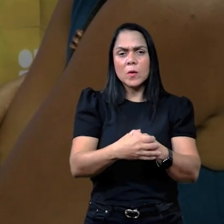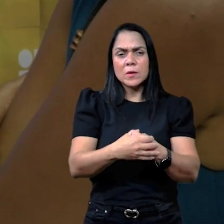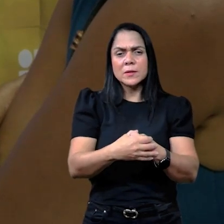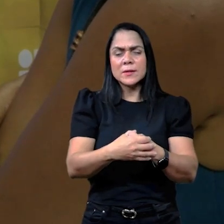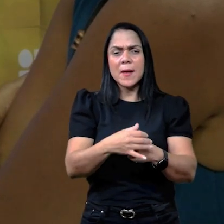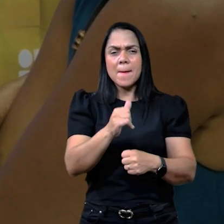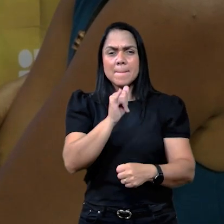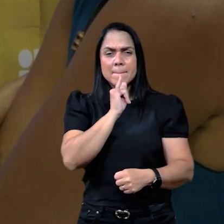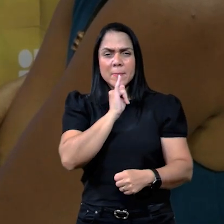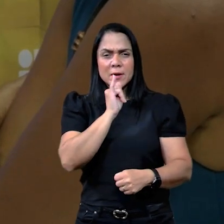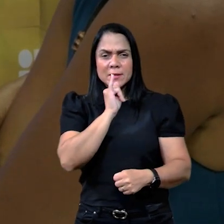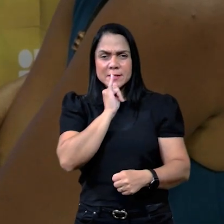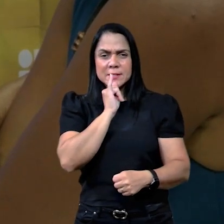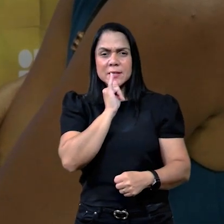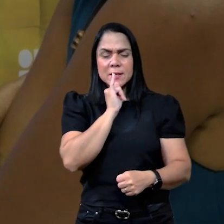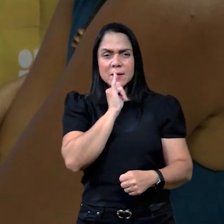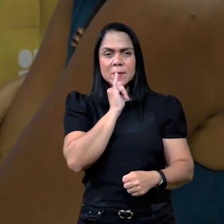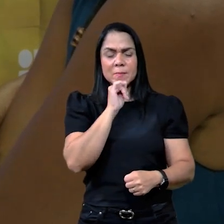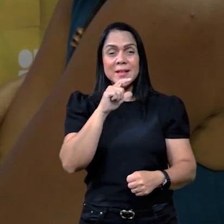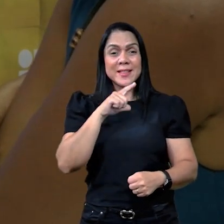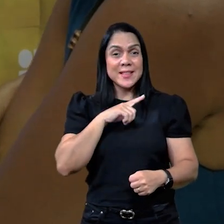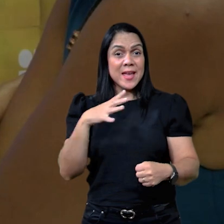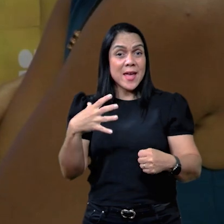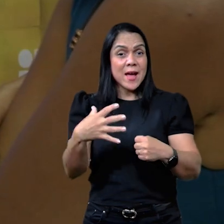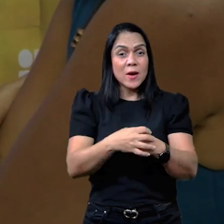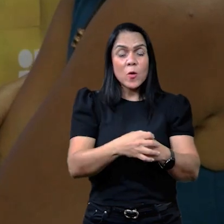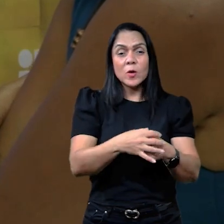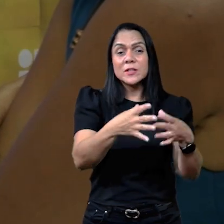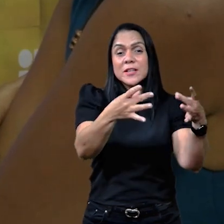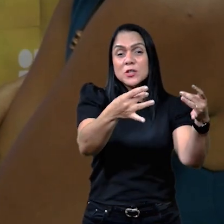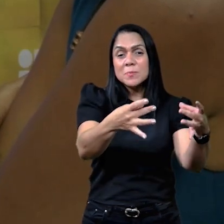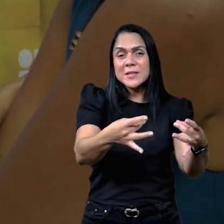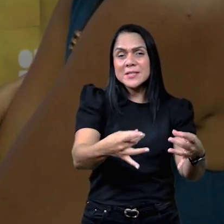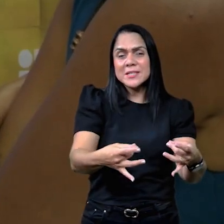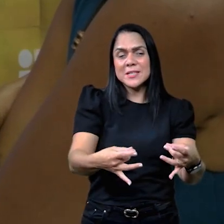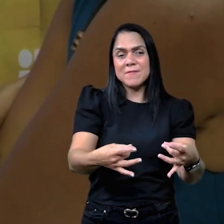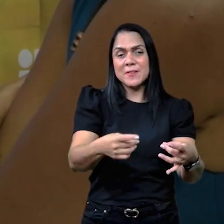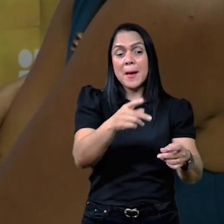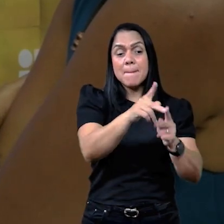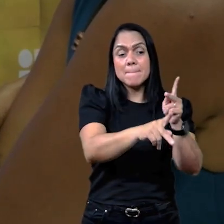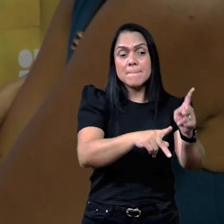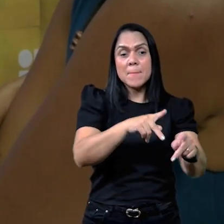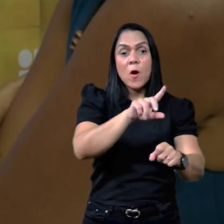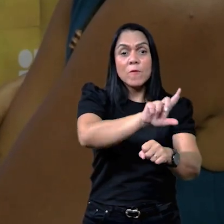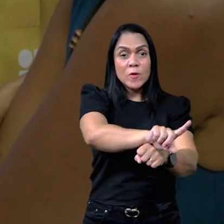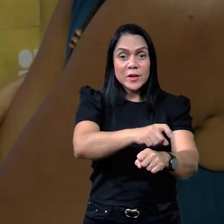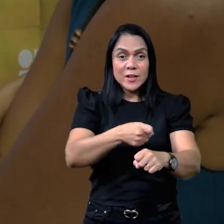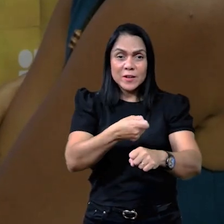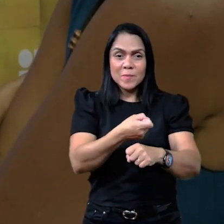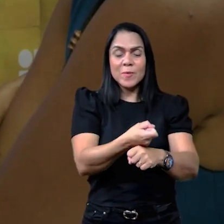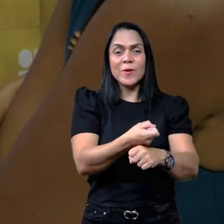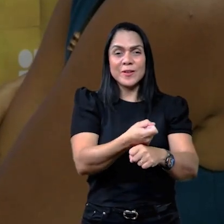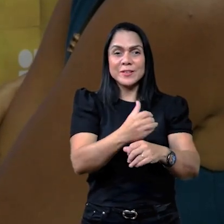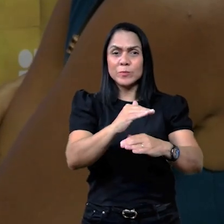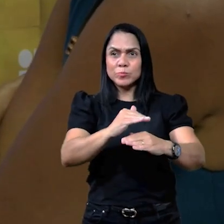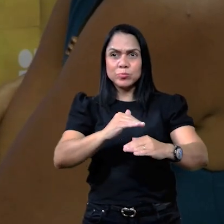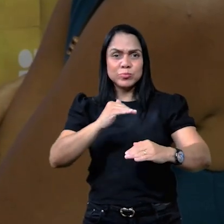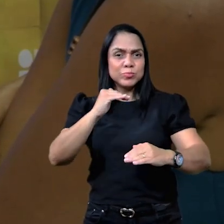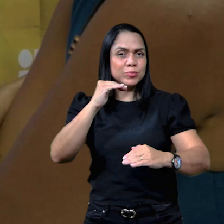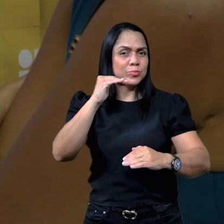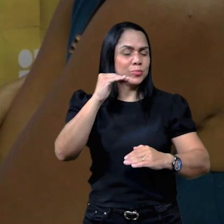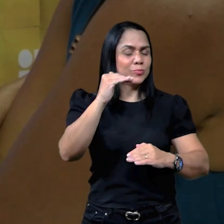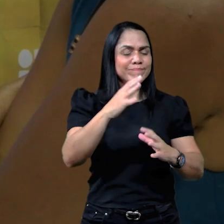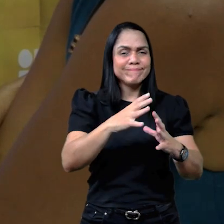de cotas, por exemplo, entrou as cotas específicas para quilombolas. Então, isso daí é um avanço bastante